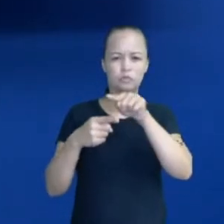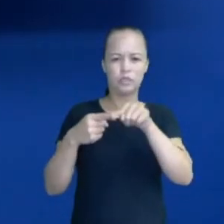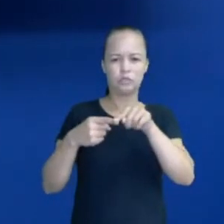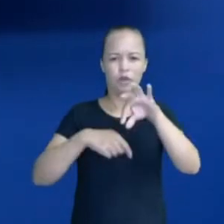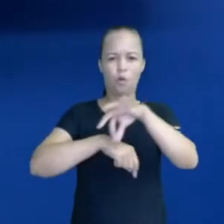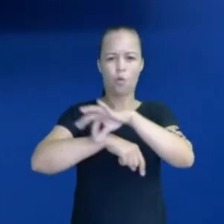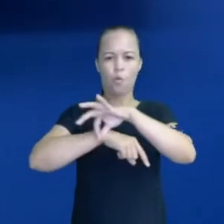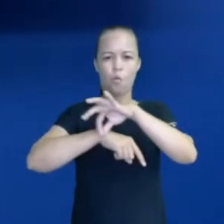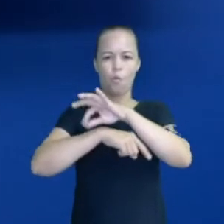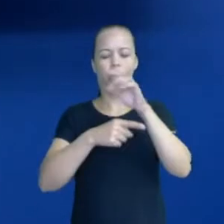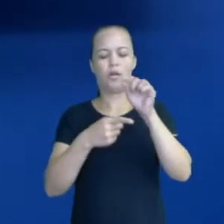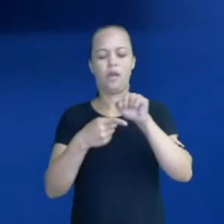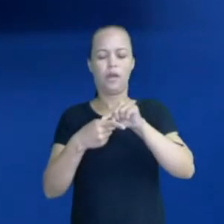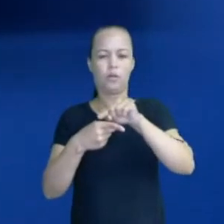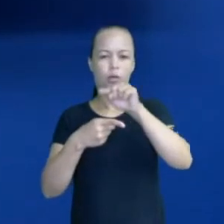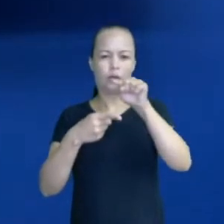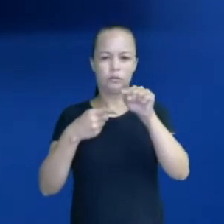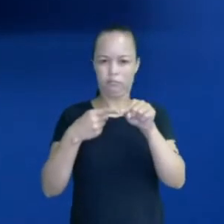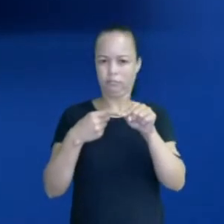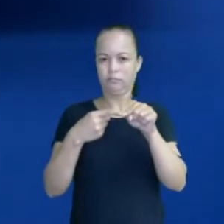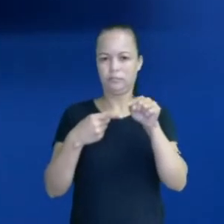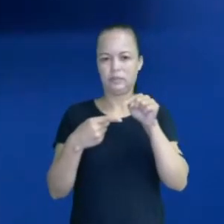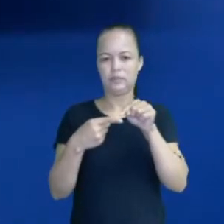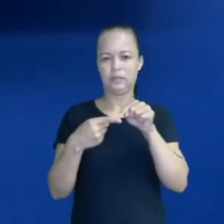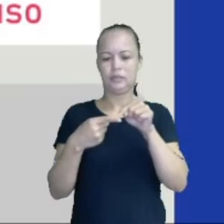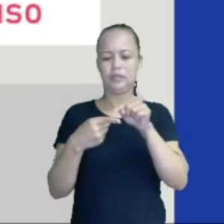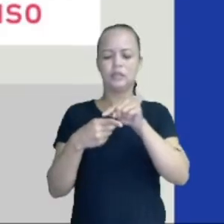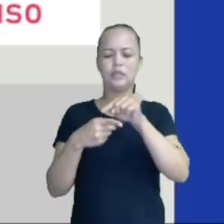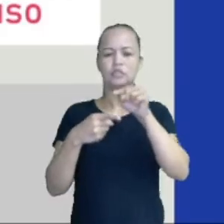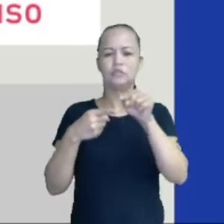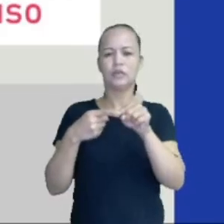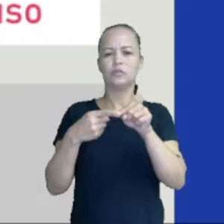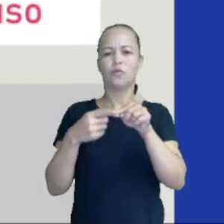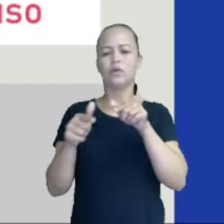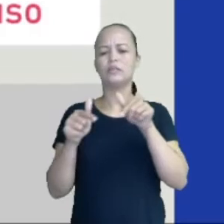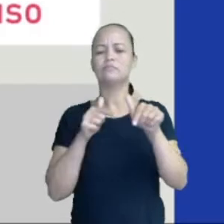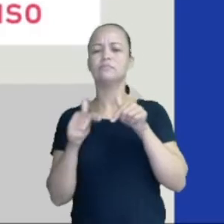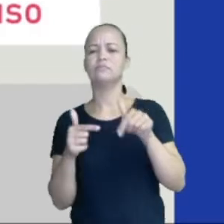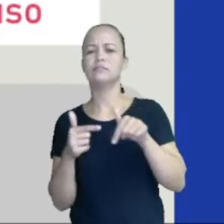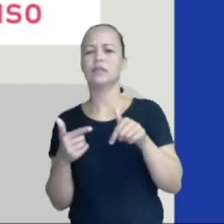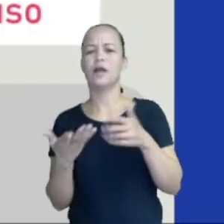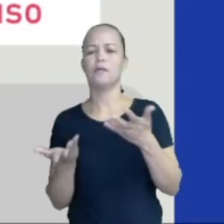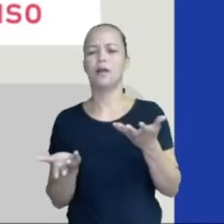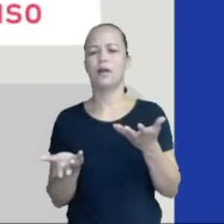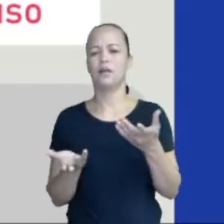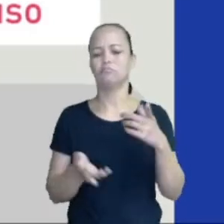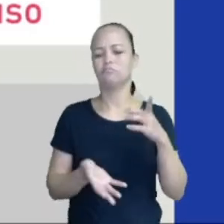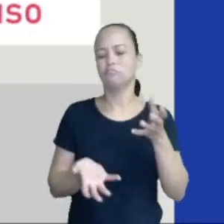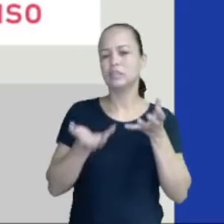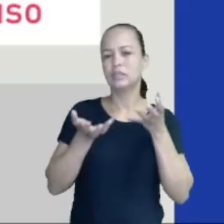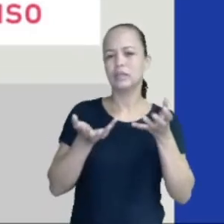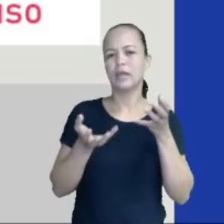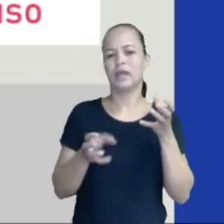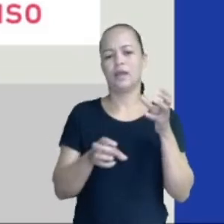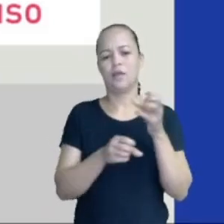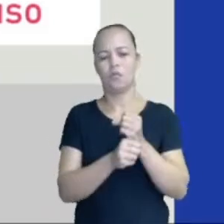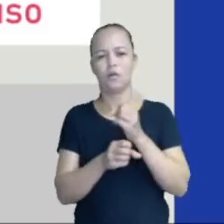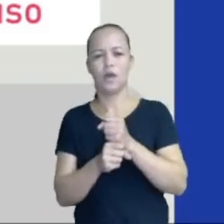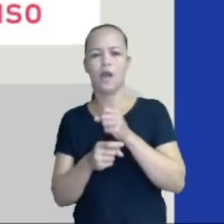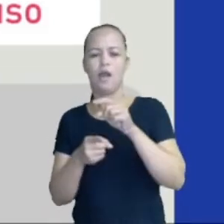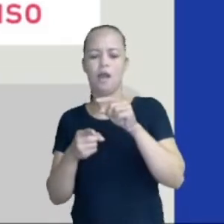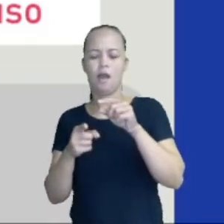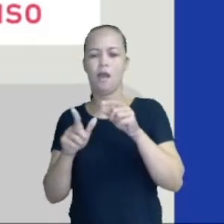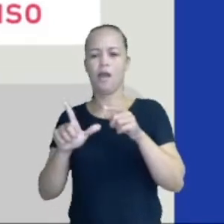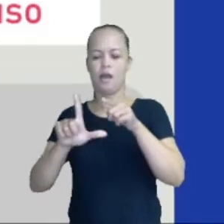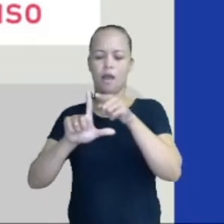gente vai ver esse transferidor, e você vai ter ideia. Esse transferidor aí, que a gente trabalha, né, quando a gente quer calcular ângulos,